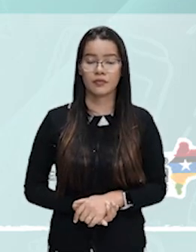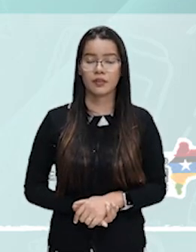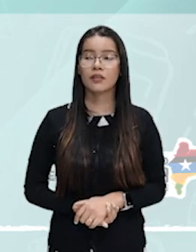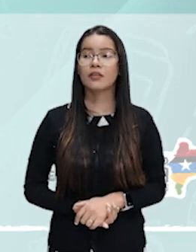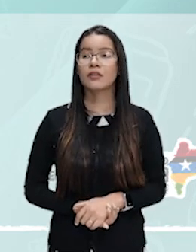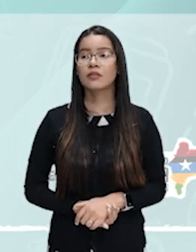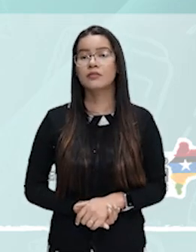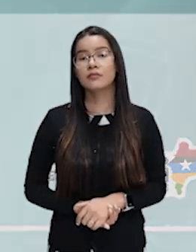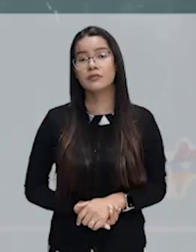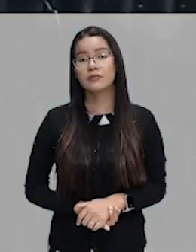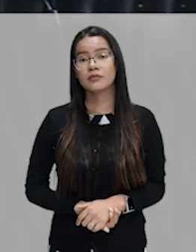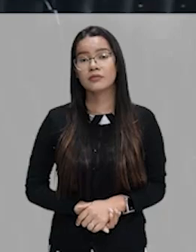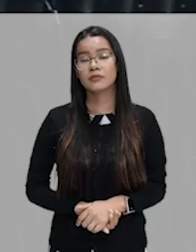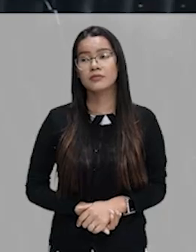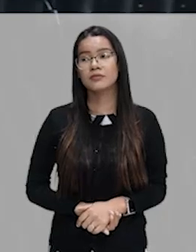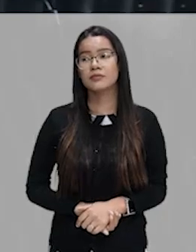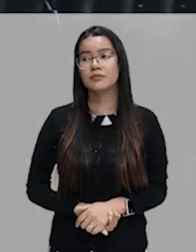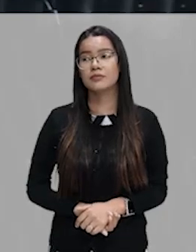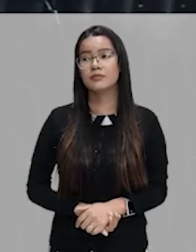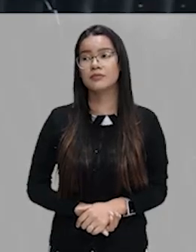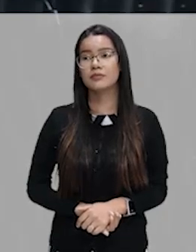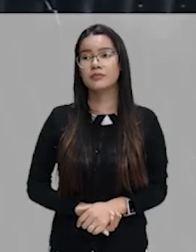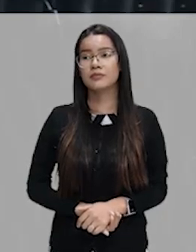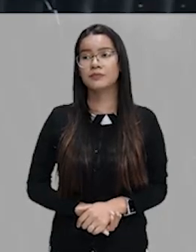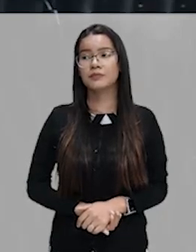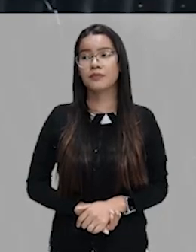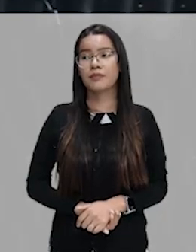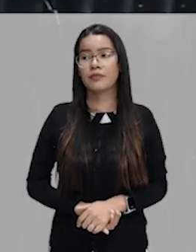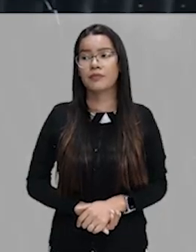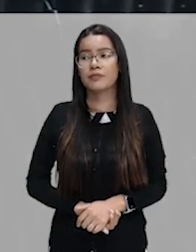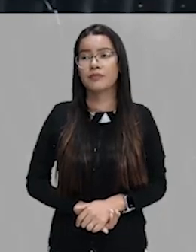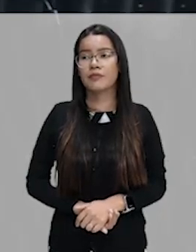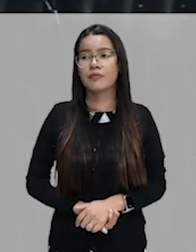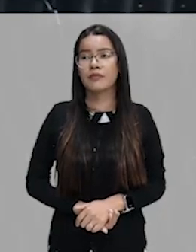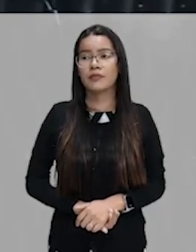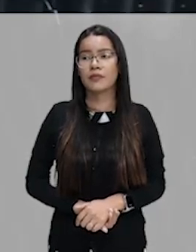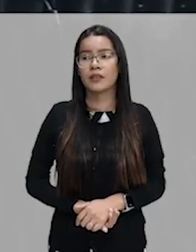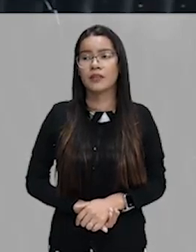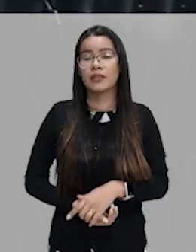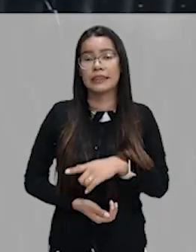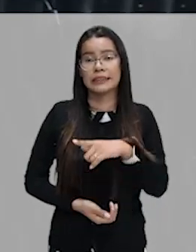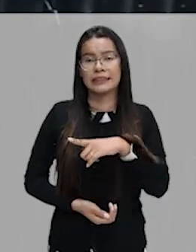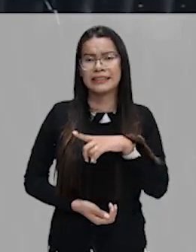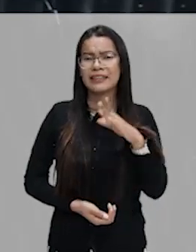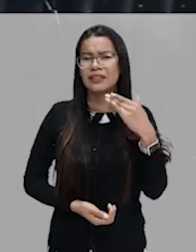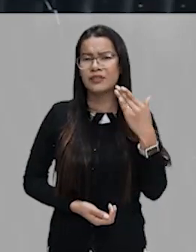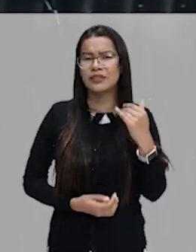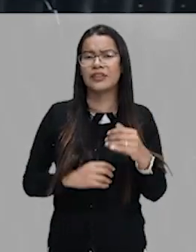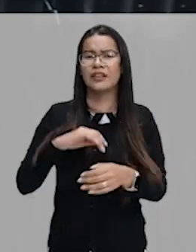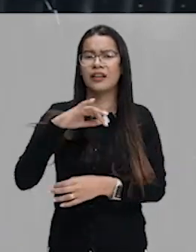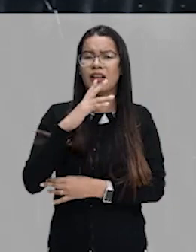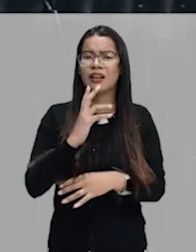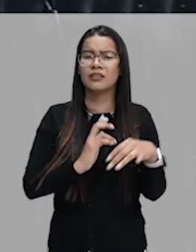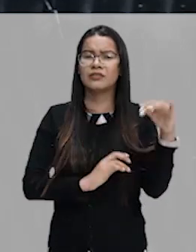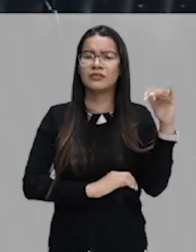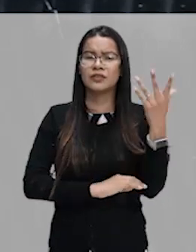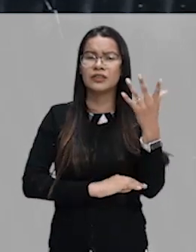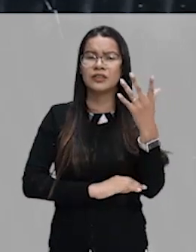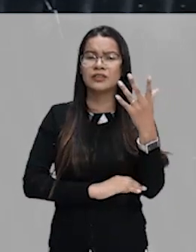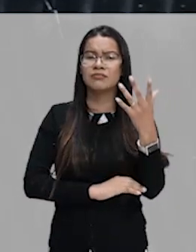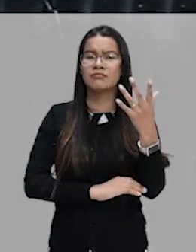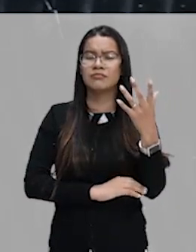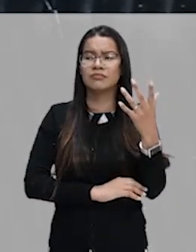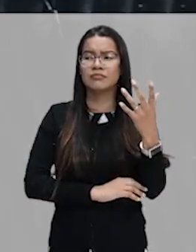trees in the forest. Houve árvores, ou havia árvores na